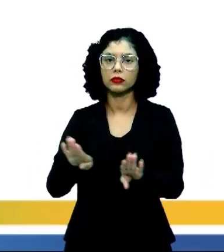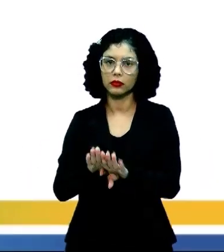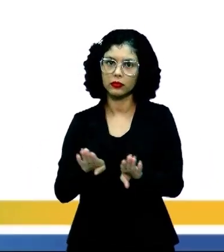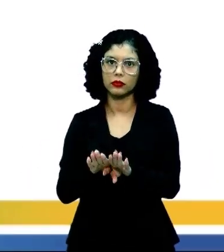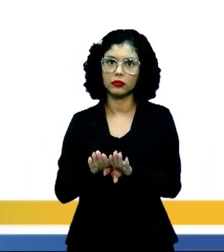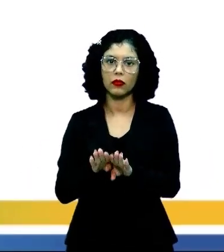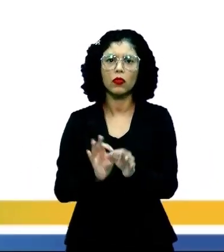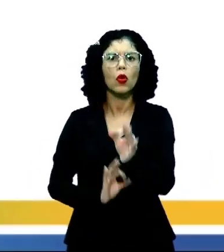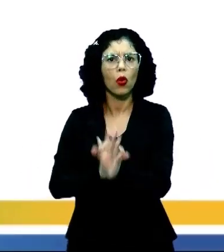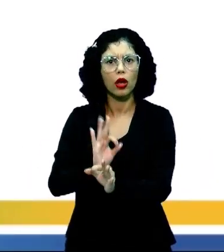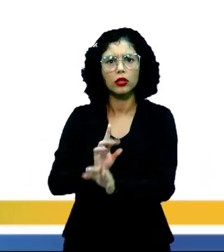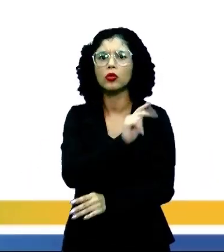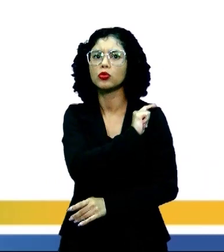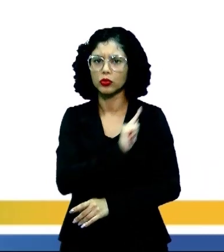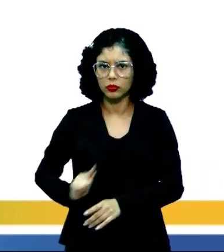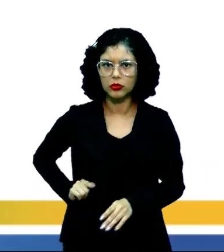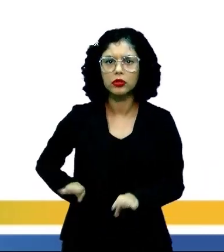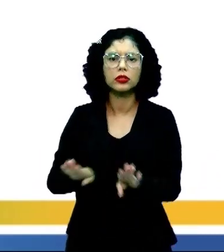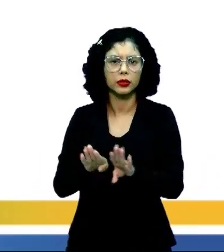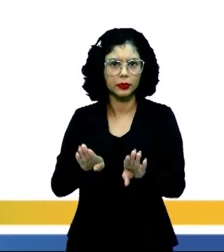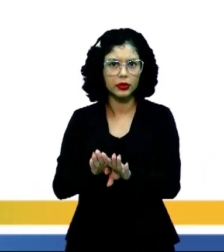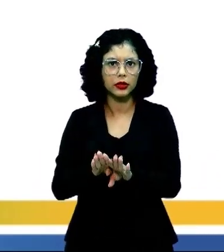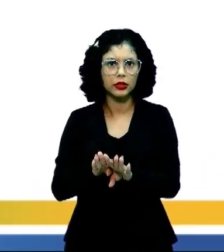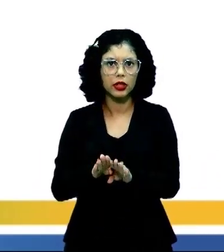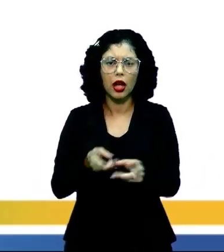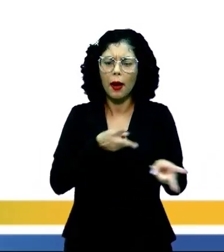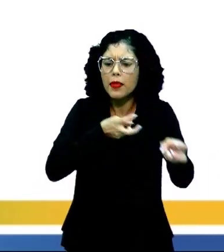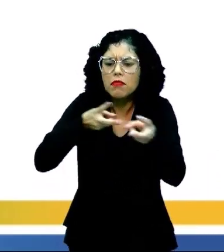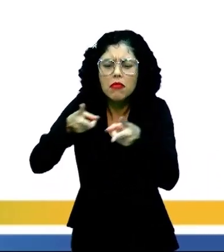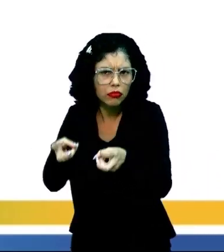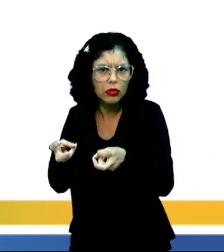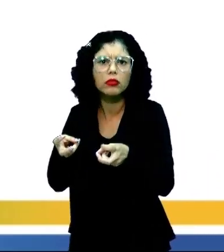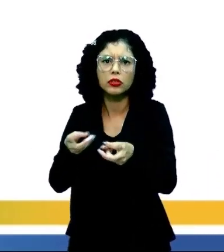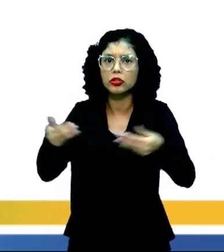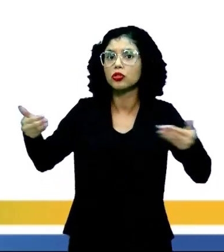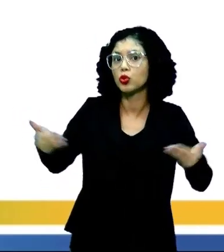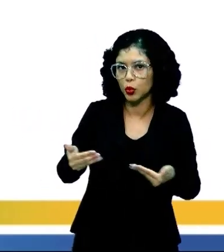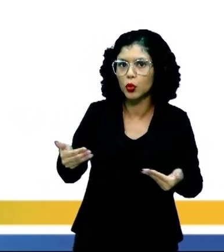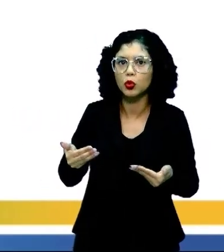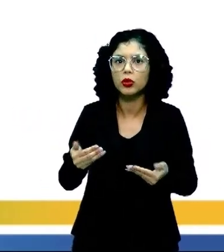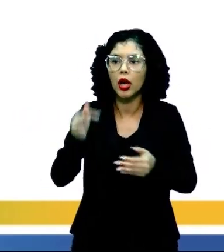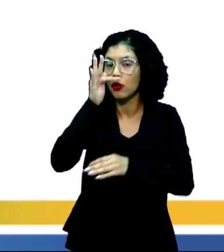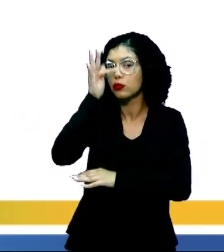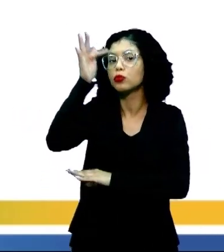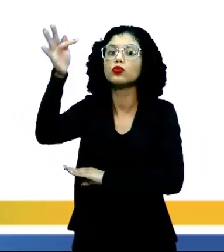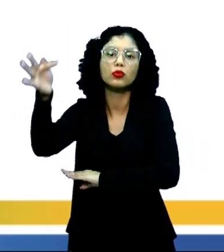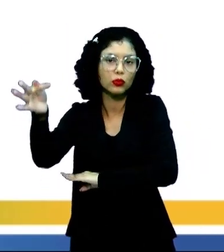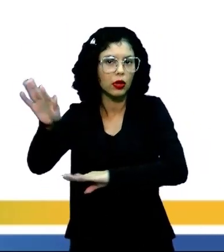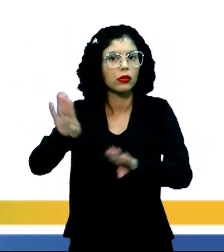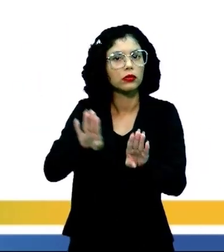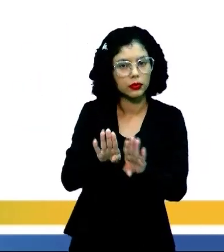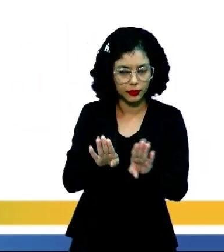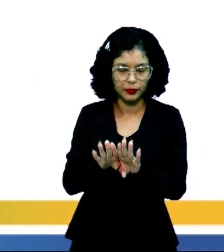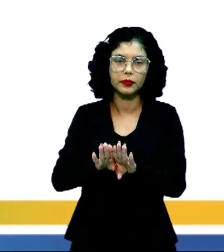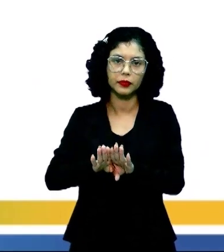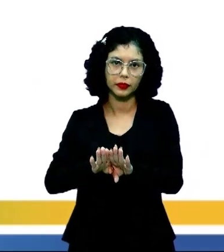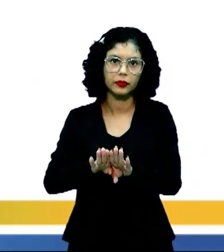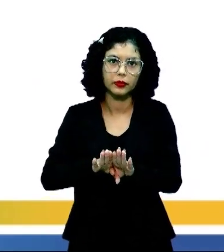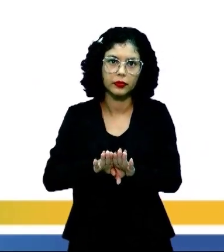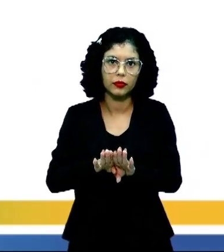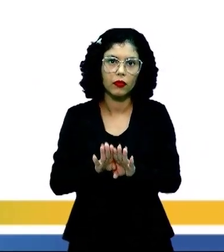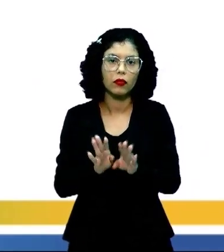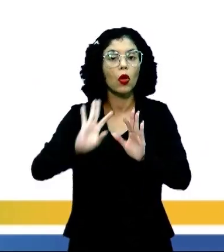forma de governo, das perspectivas atuais, perspectivas futuras e também